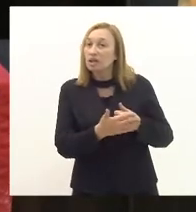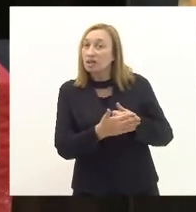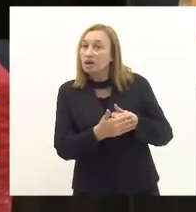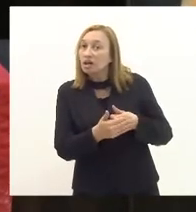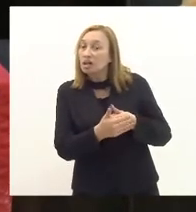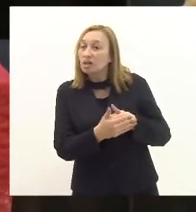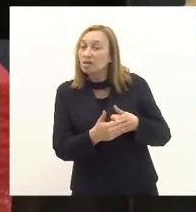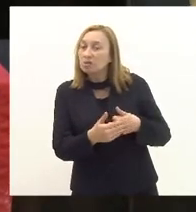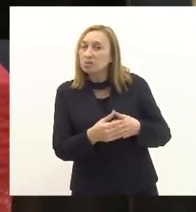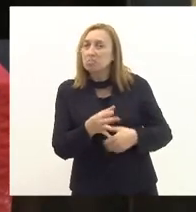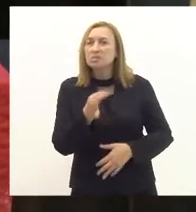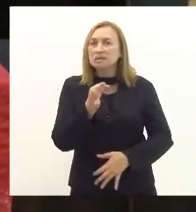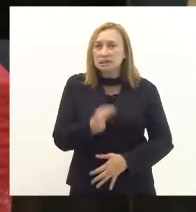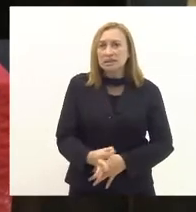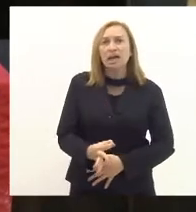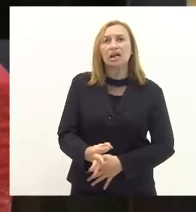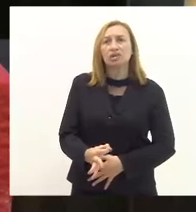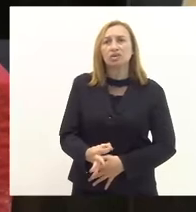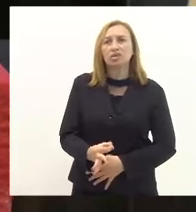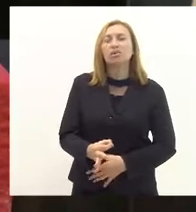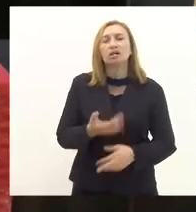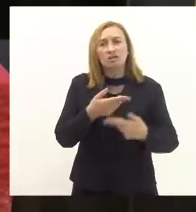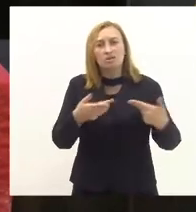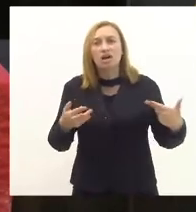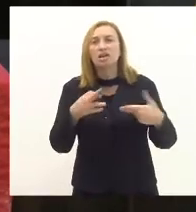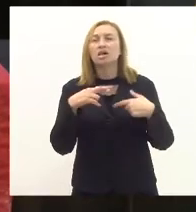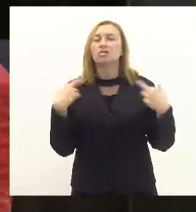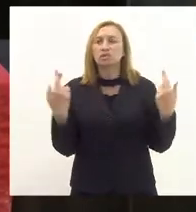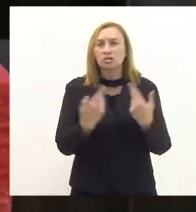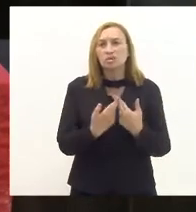como deve ser. Né? Nós fazemos várias audiências,